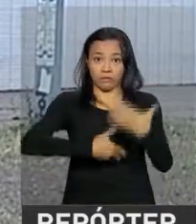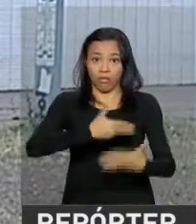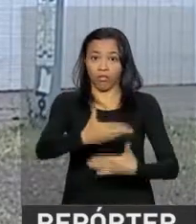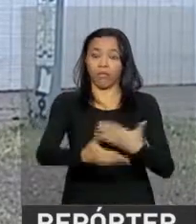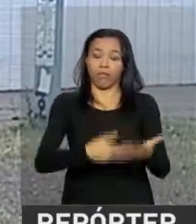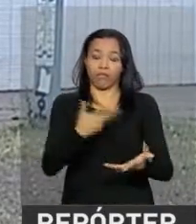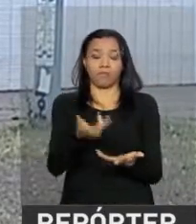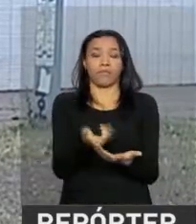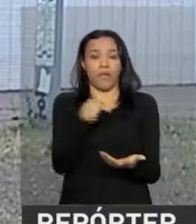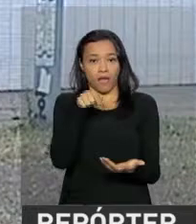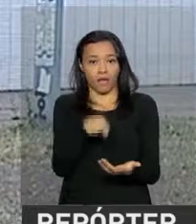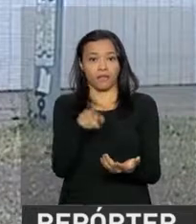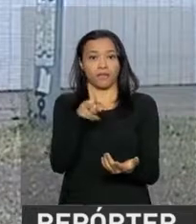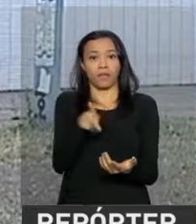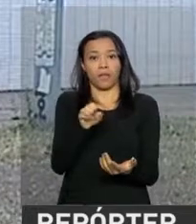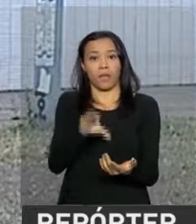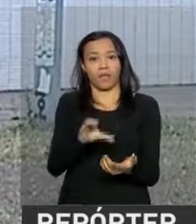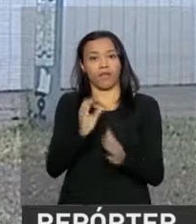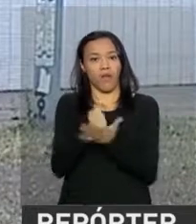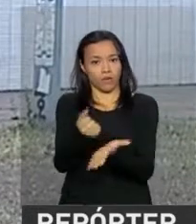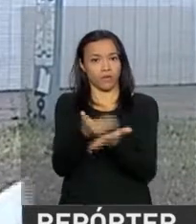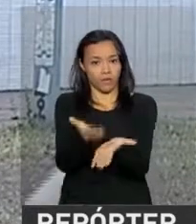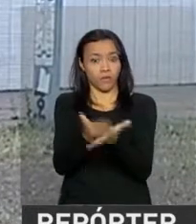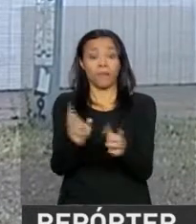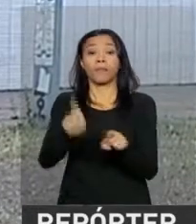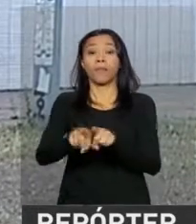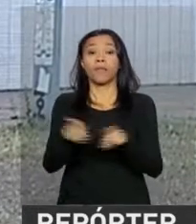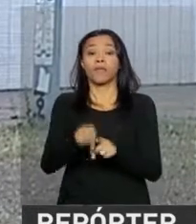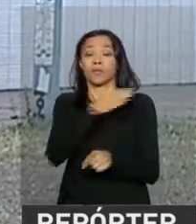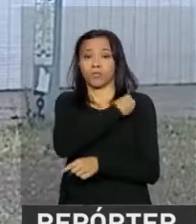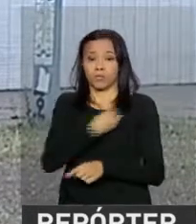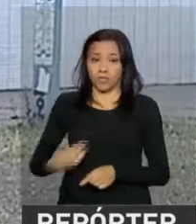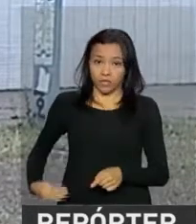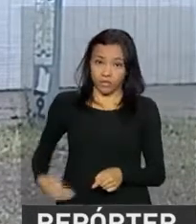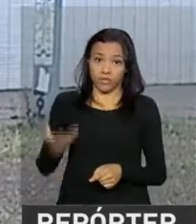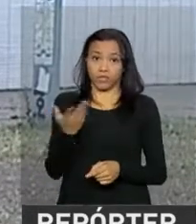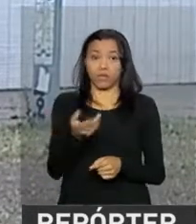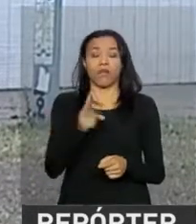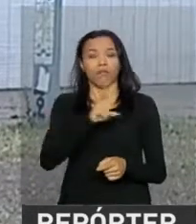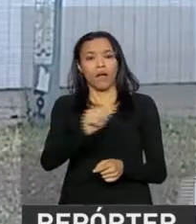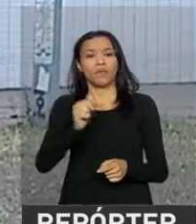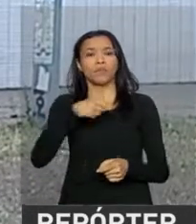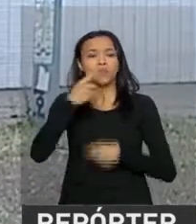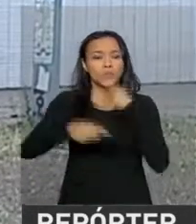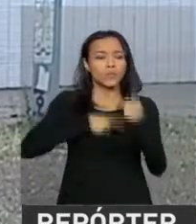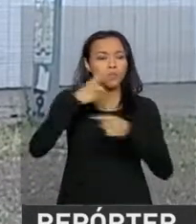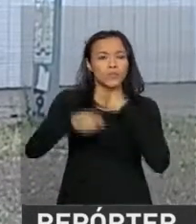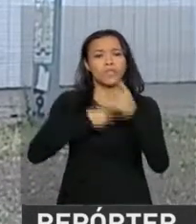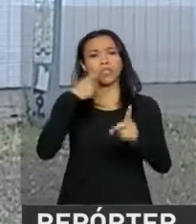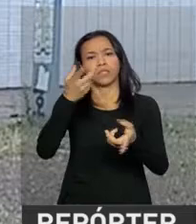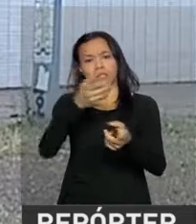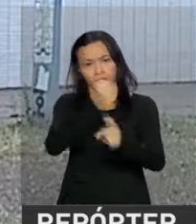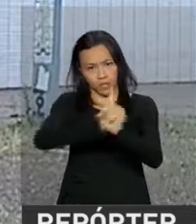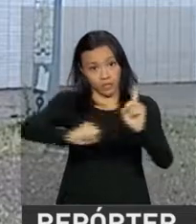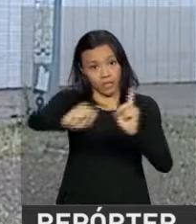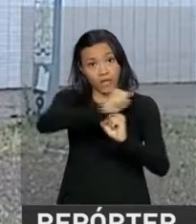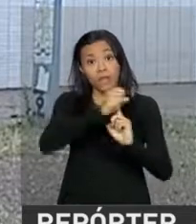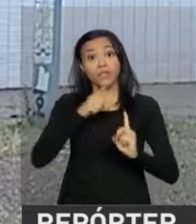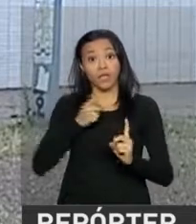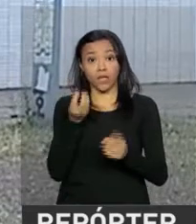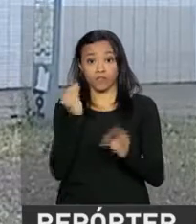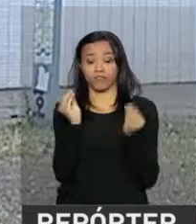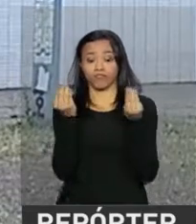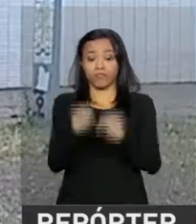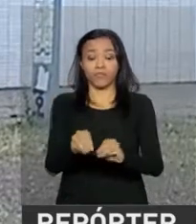vigor essa PEC. O Ministério da Fazenda também está tirando as dúvidas da população, disponibilizou um documento no site